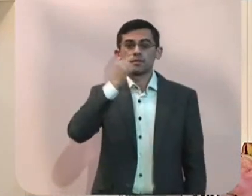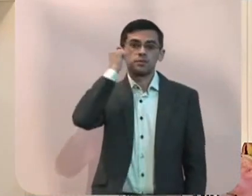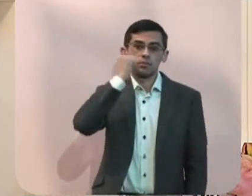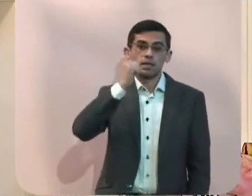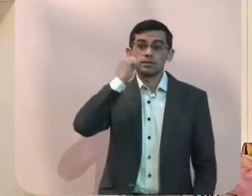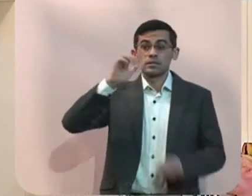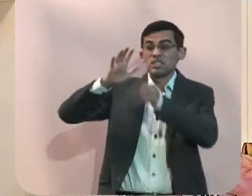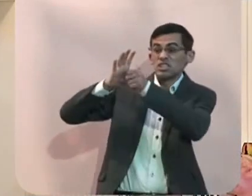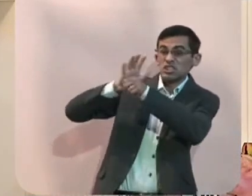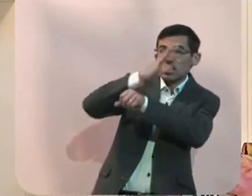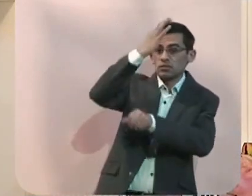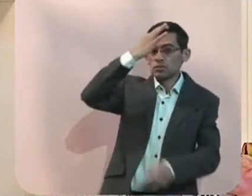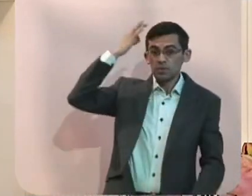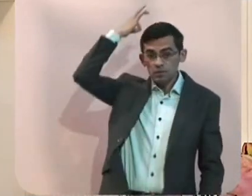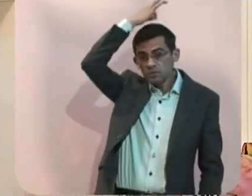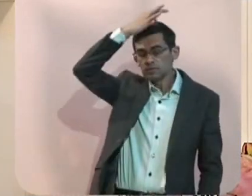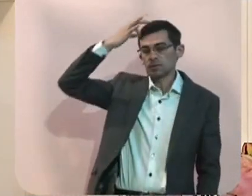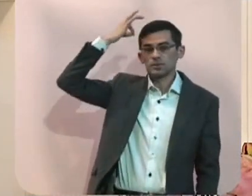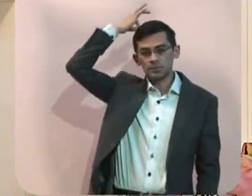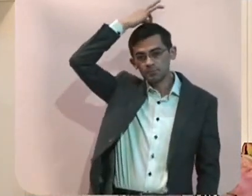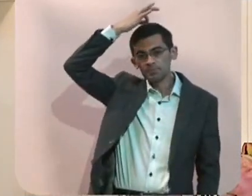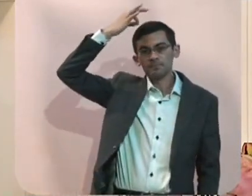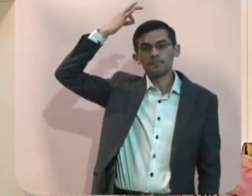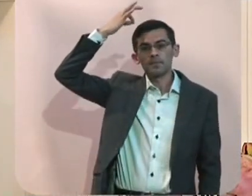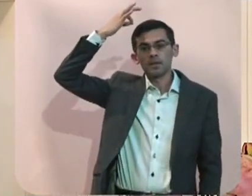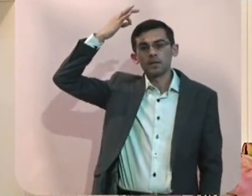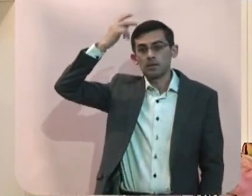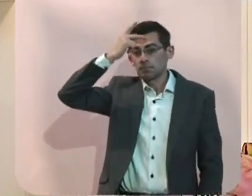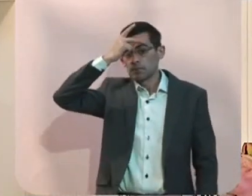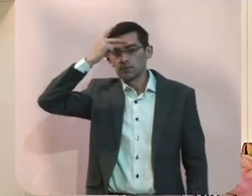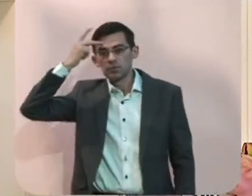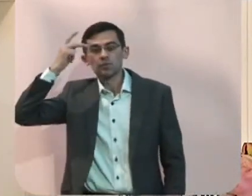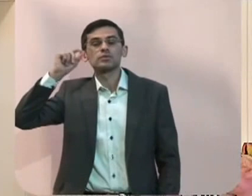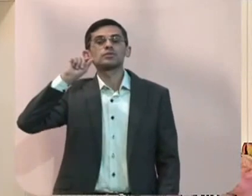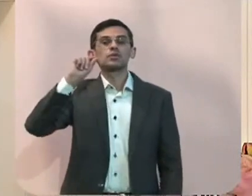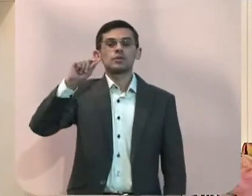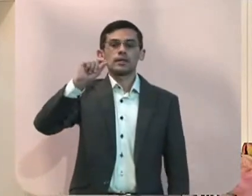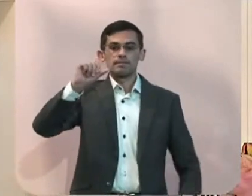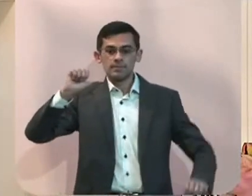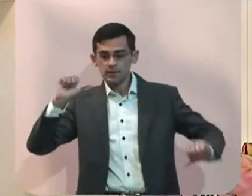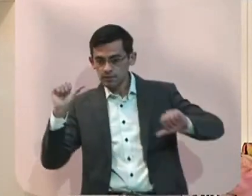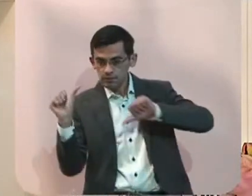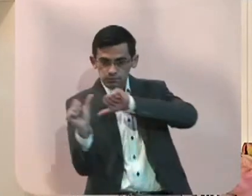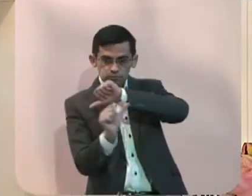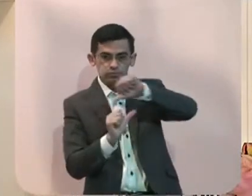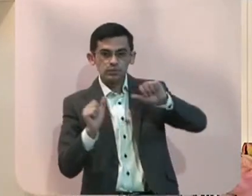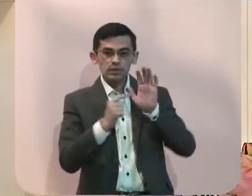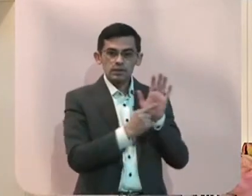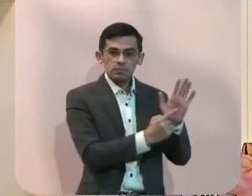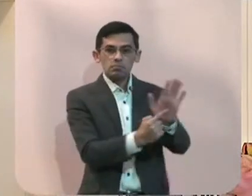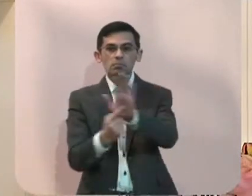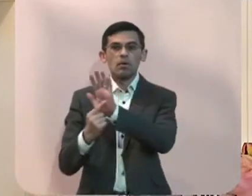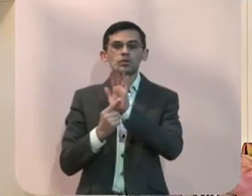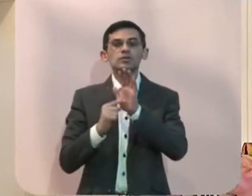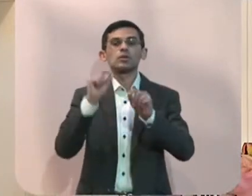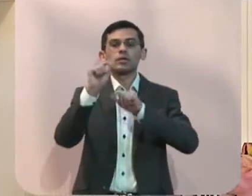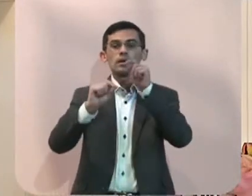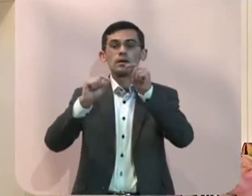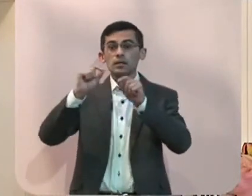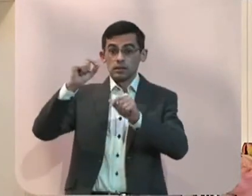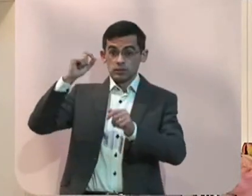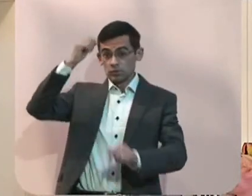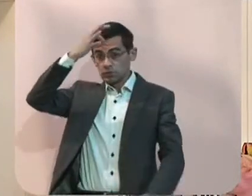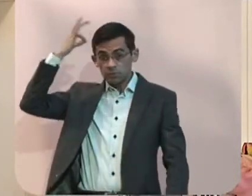mulheres cheios do Espírito Santo. Gente que transpira o óleo do